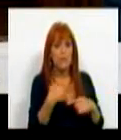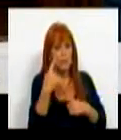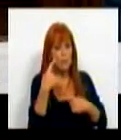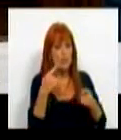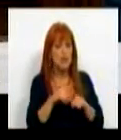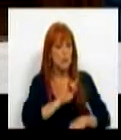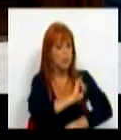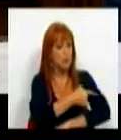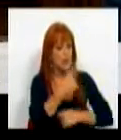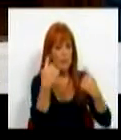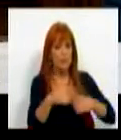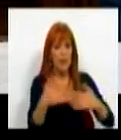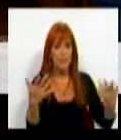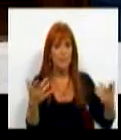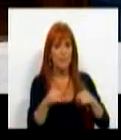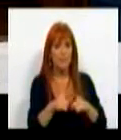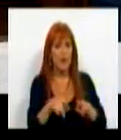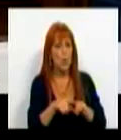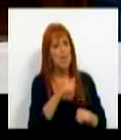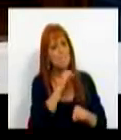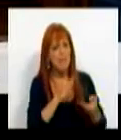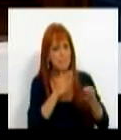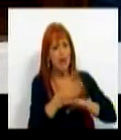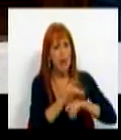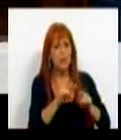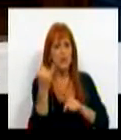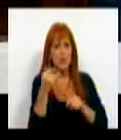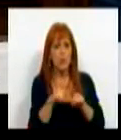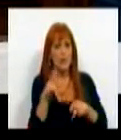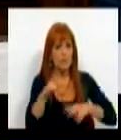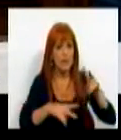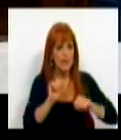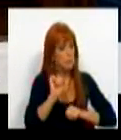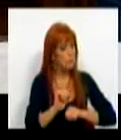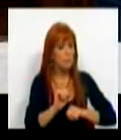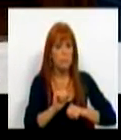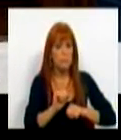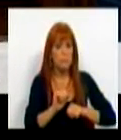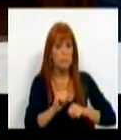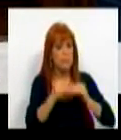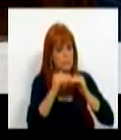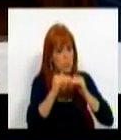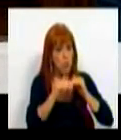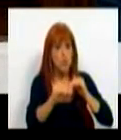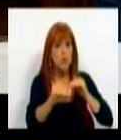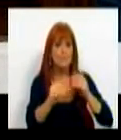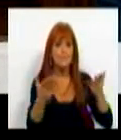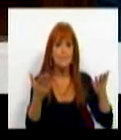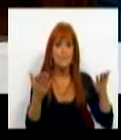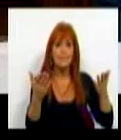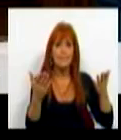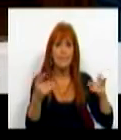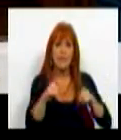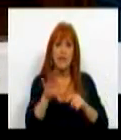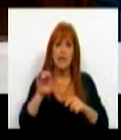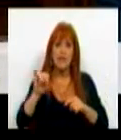mostrando que tem o potencial para ser viável e uma instituição financeira sustentável.